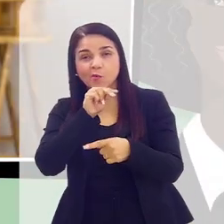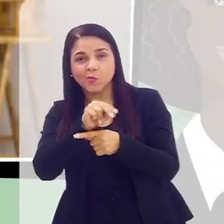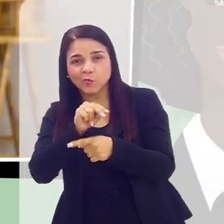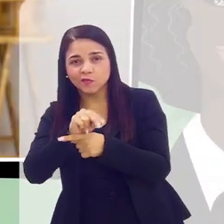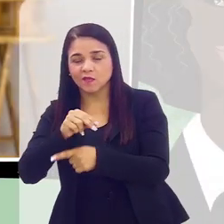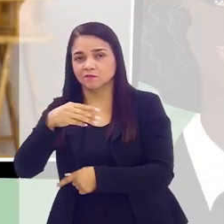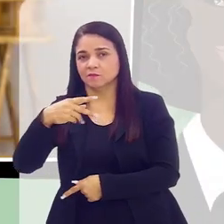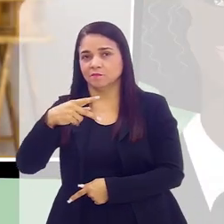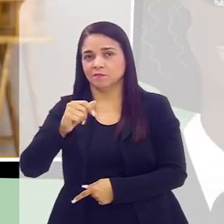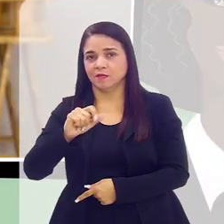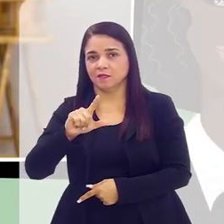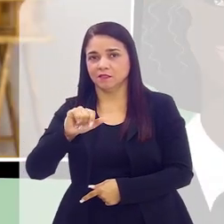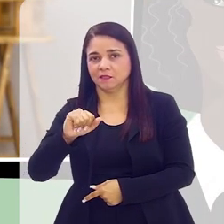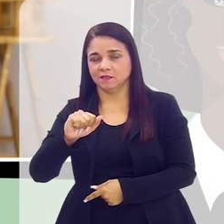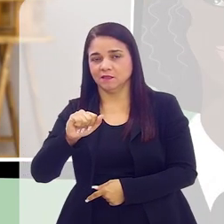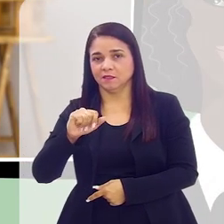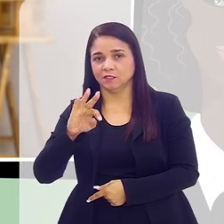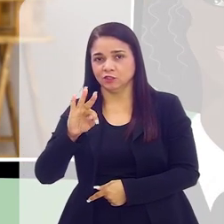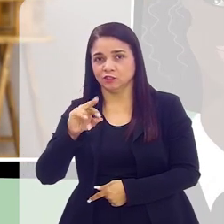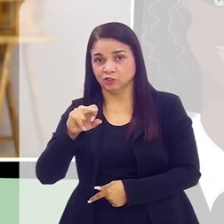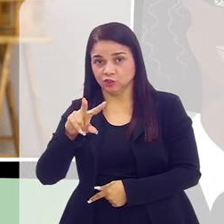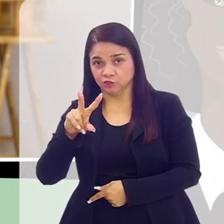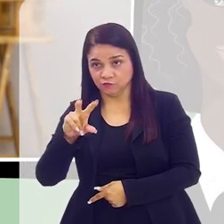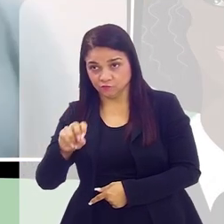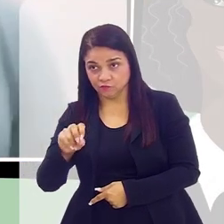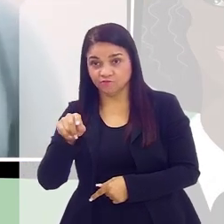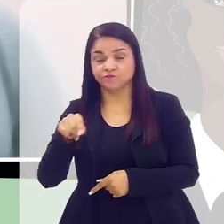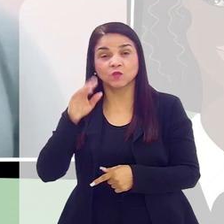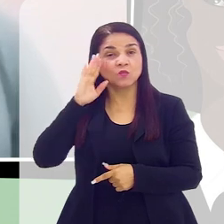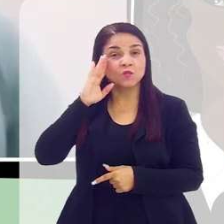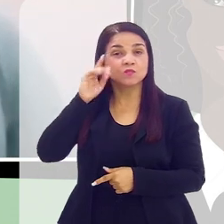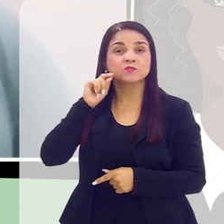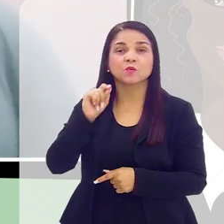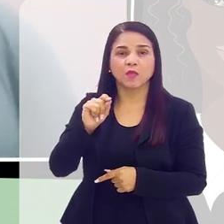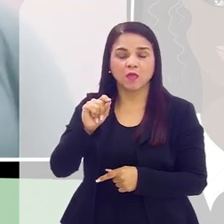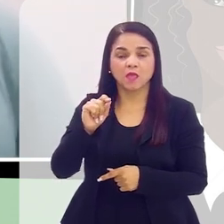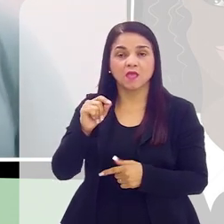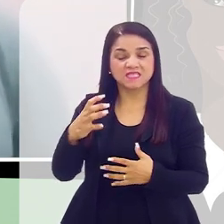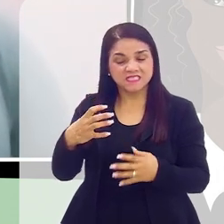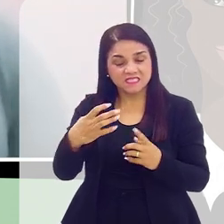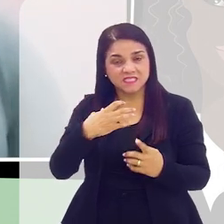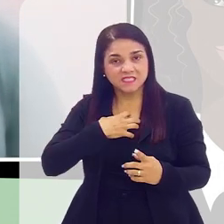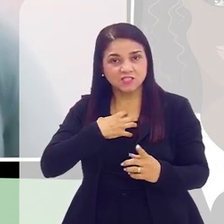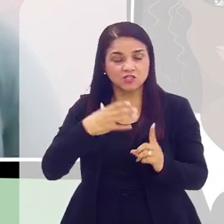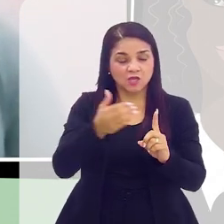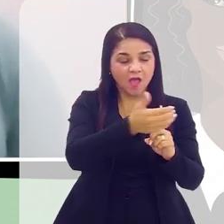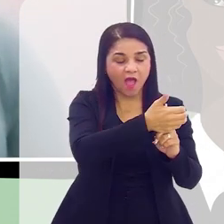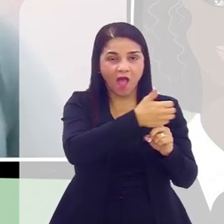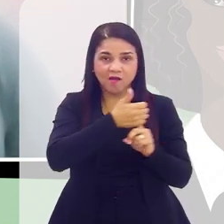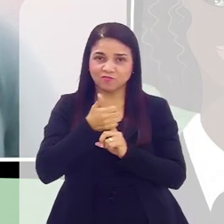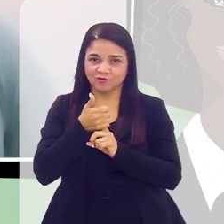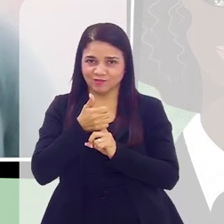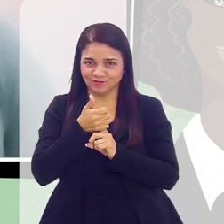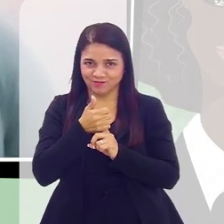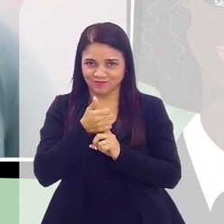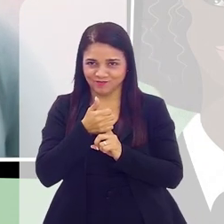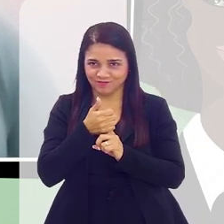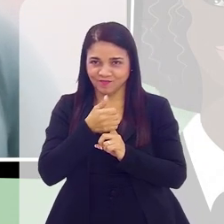esses cuidados paliativos? O principal impacto é eles se sentirem acolhidos. Eles se